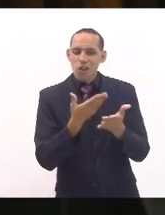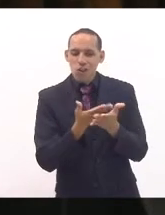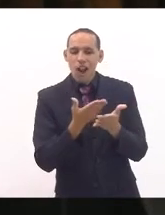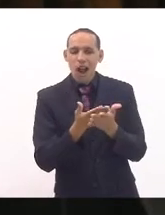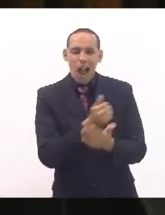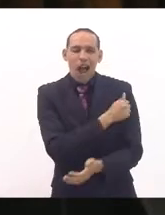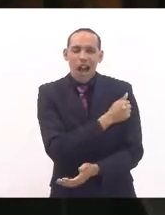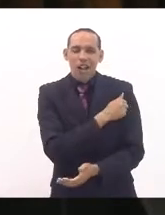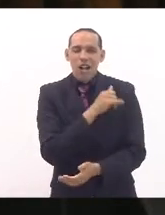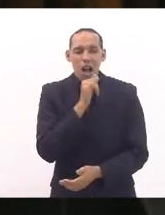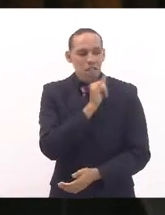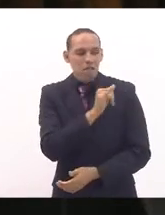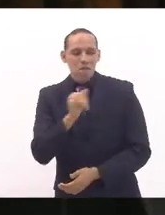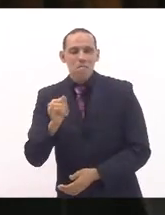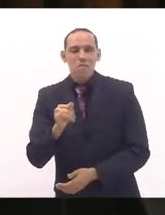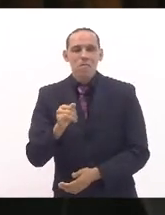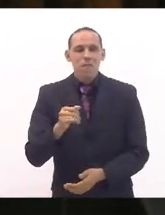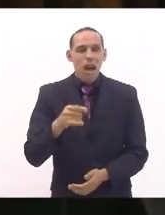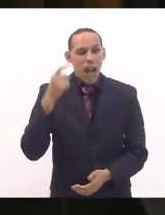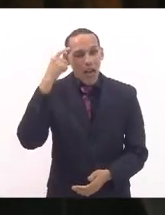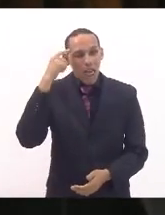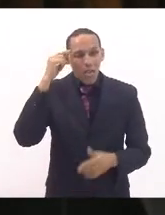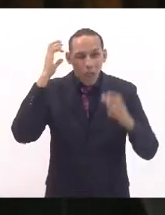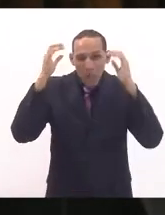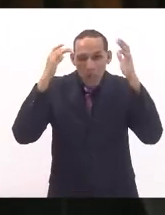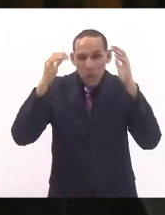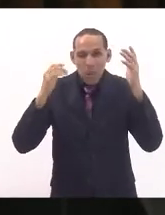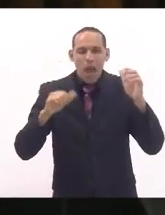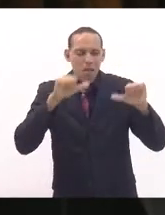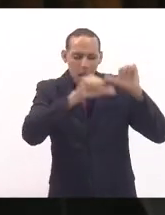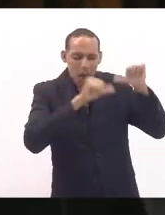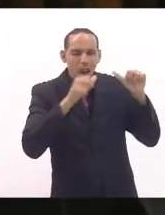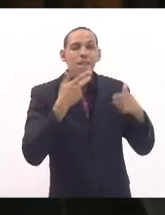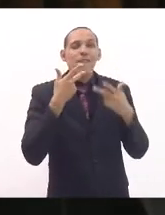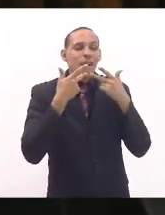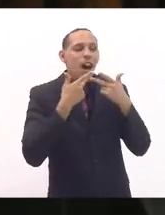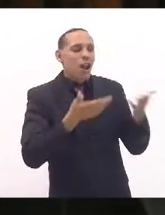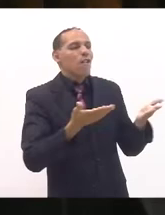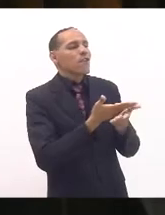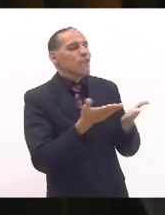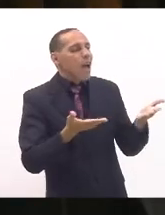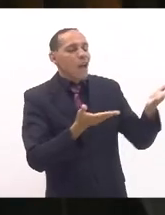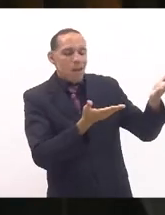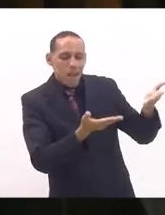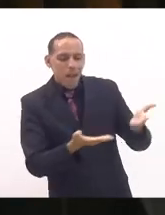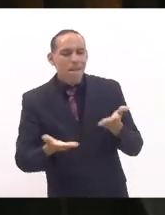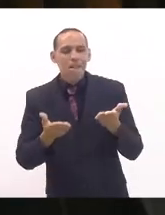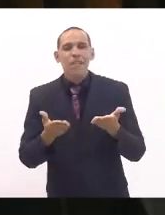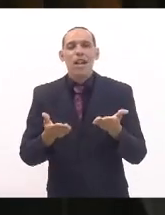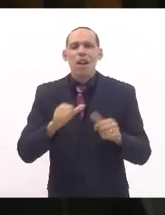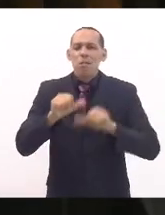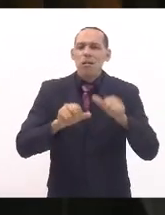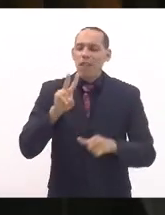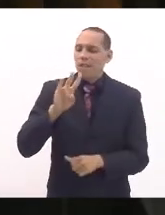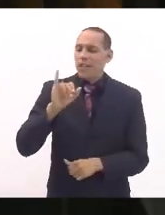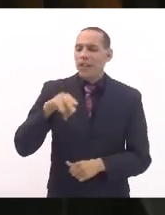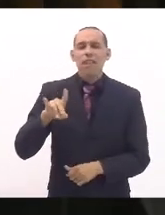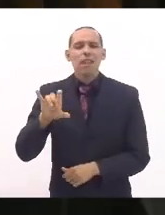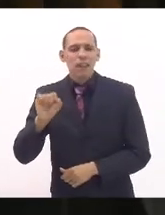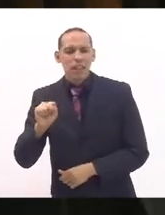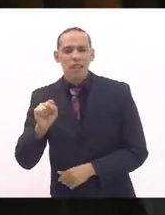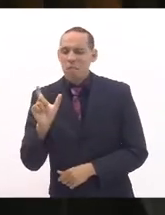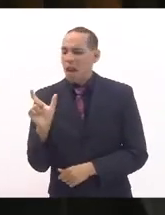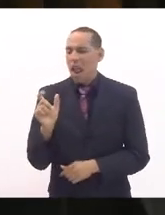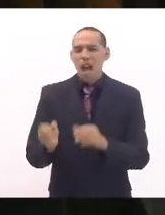estavam aqui, ele deu um "sejam bem-vindos", destruindo o nosso vernáculo. Eles criam